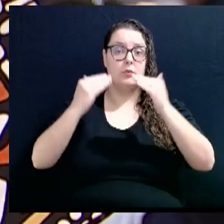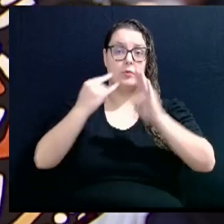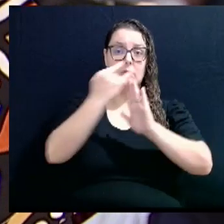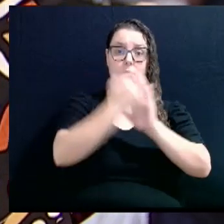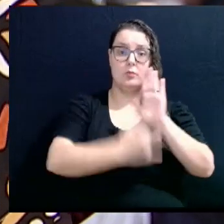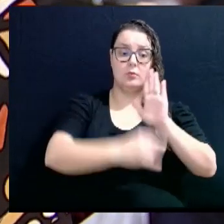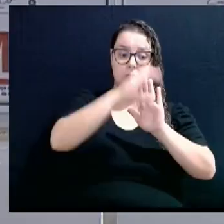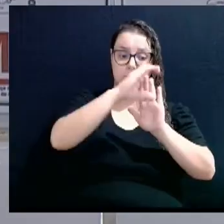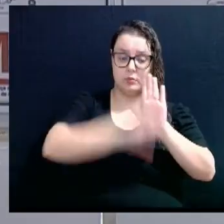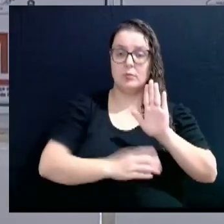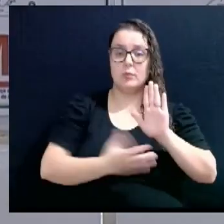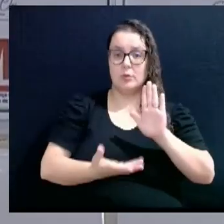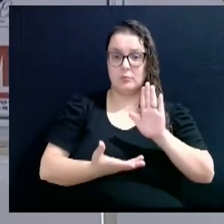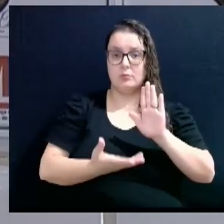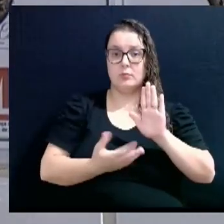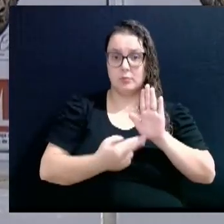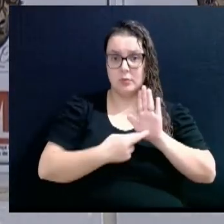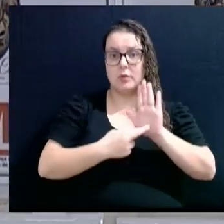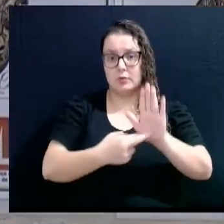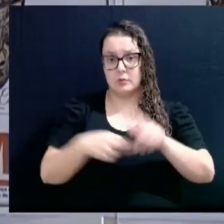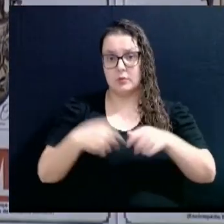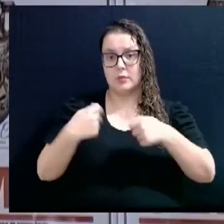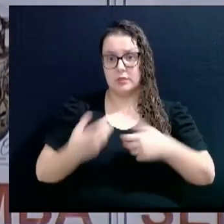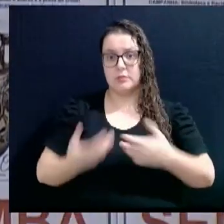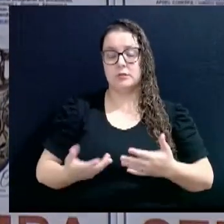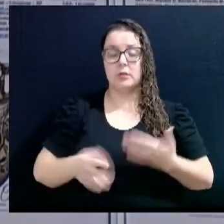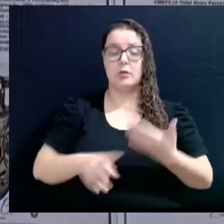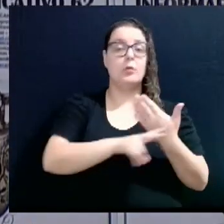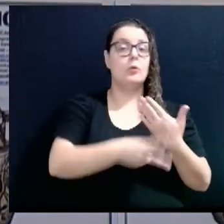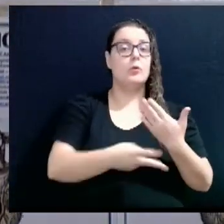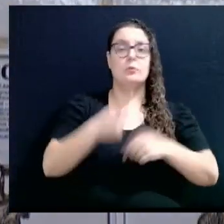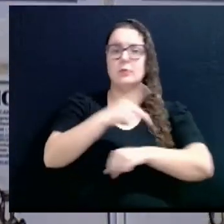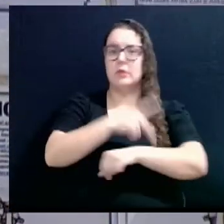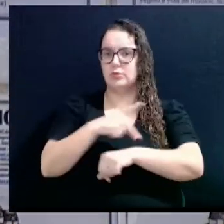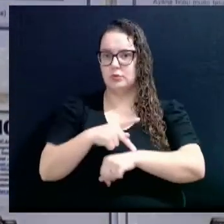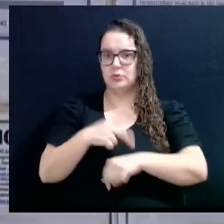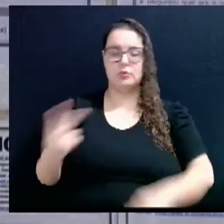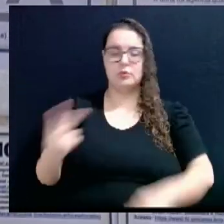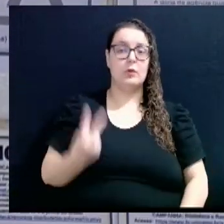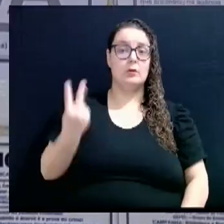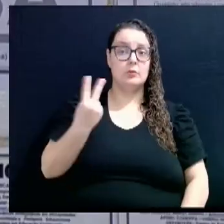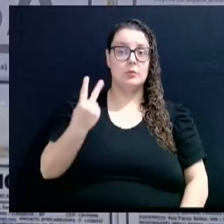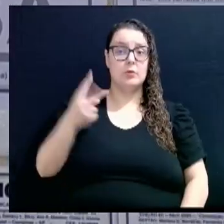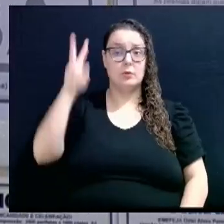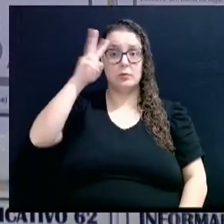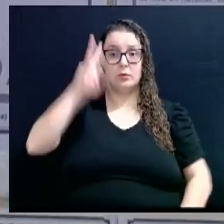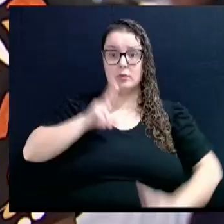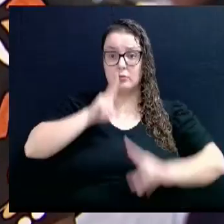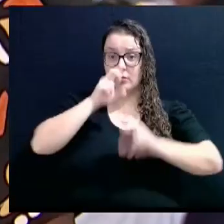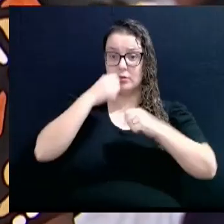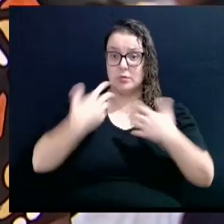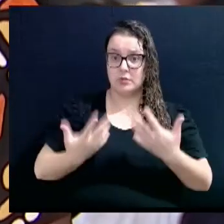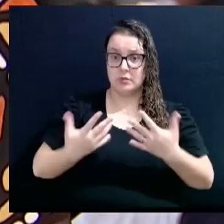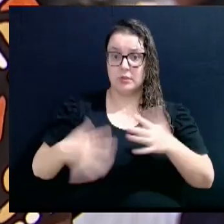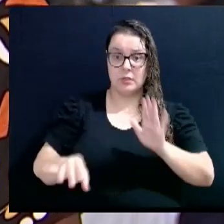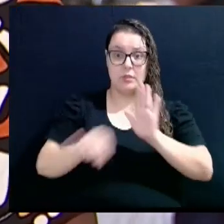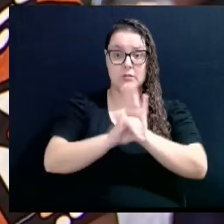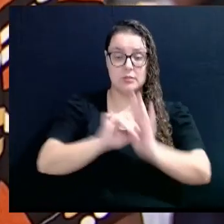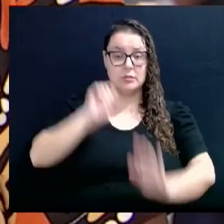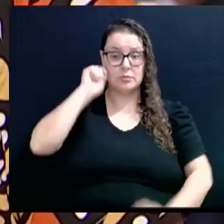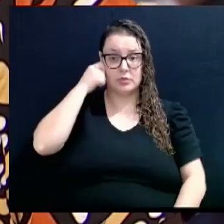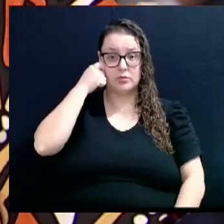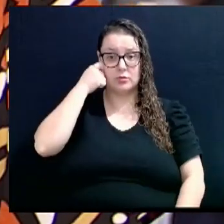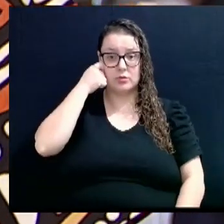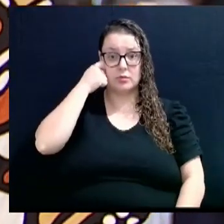que representá-los. Um impacto pedagógico que valoriza o resgate e o fortalecimento da identidade negra. O